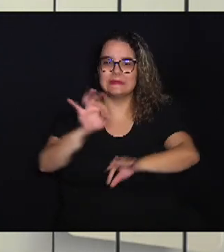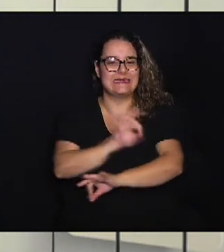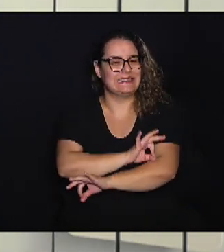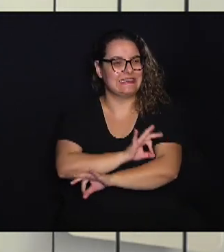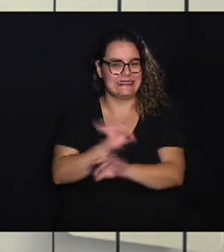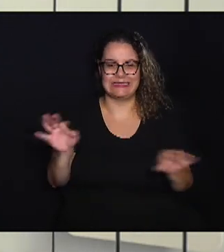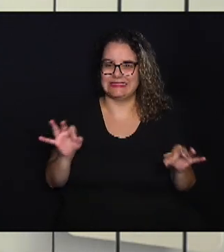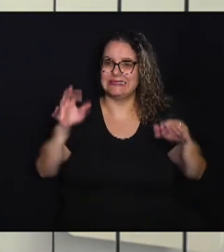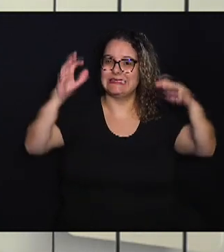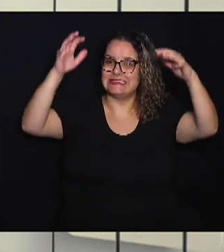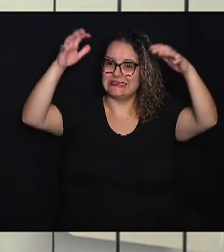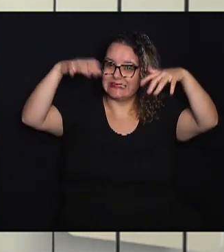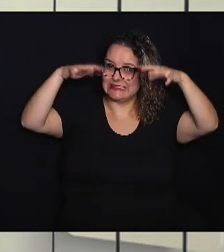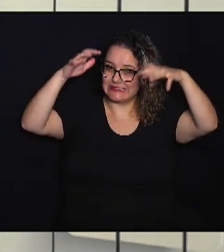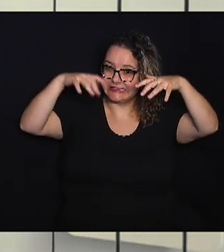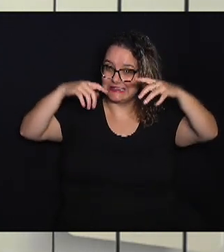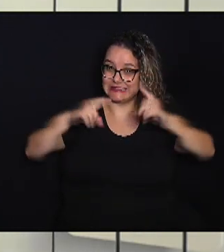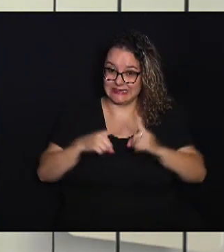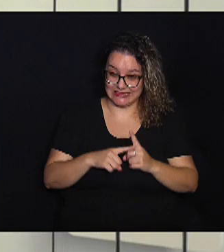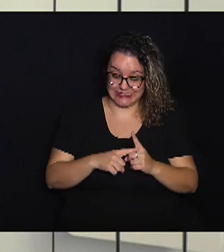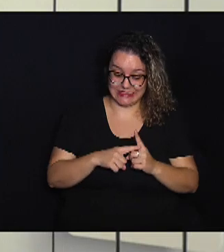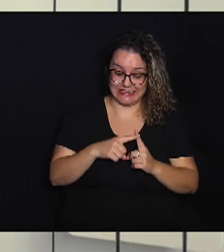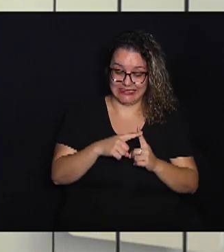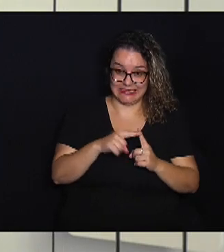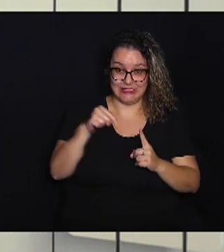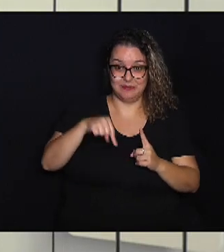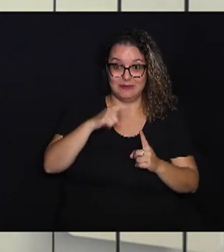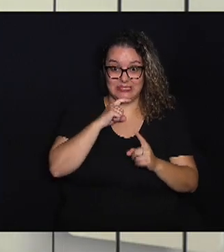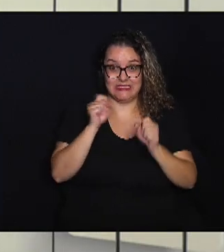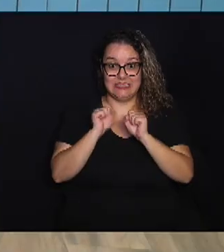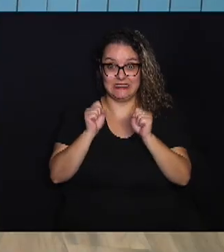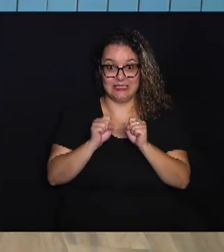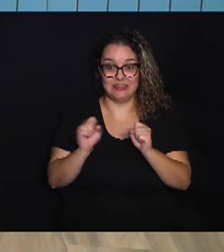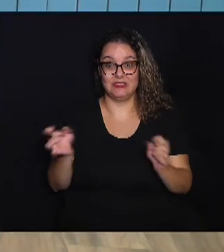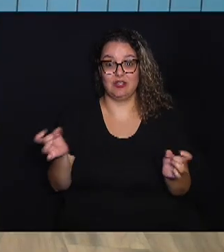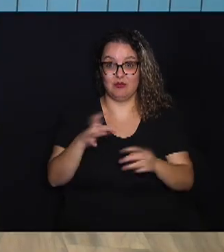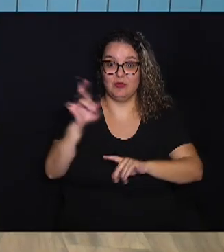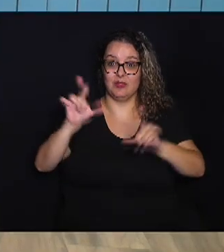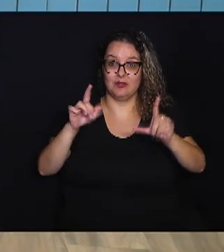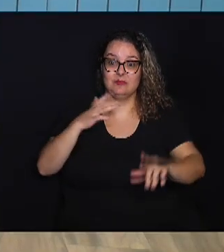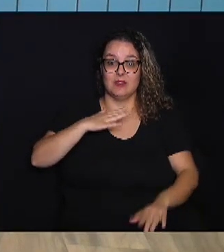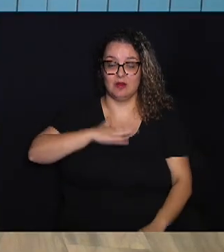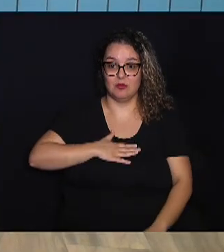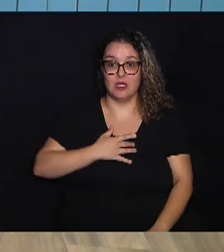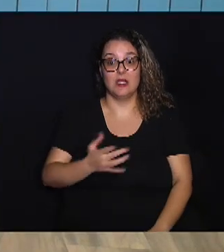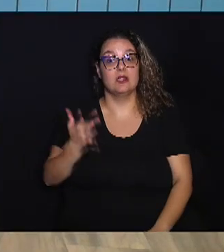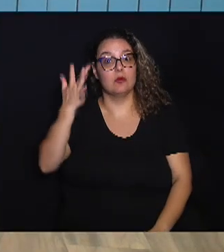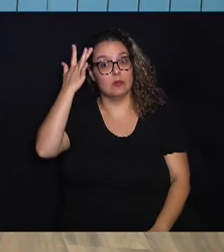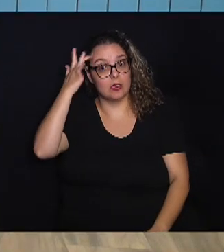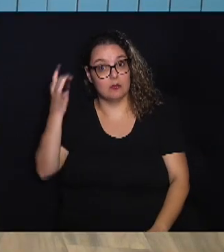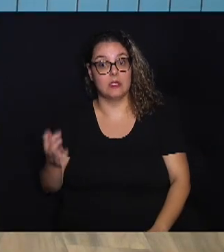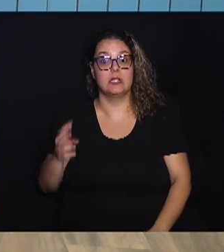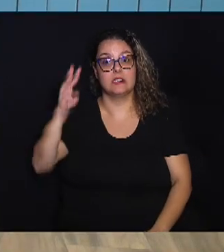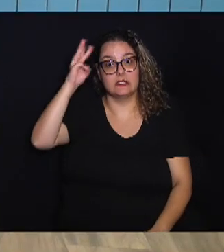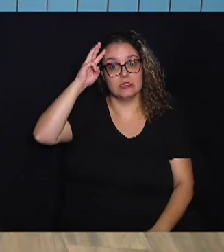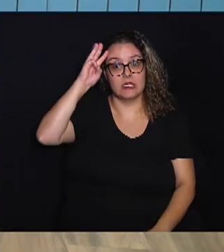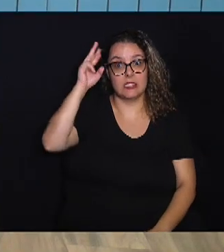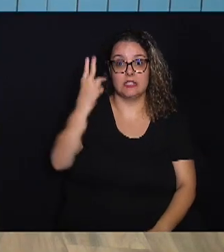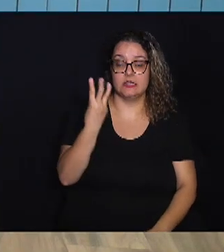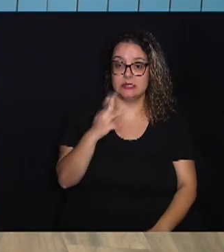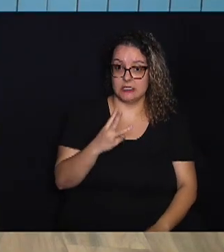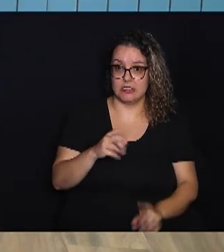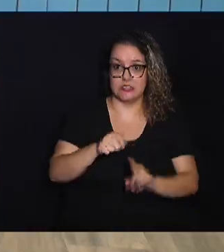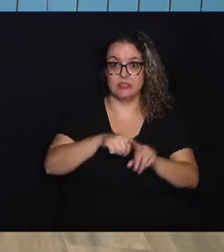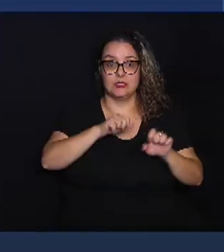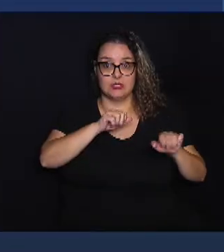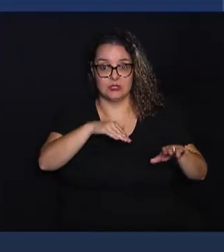de chuva. Temperaturas altas para este inverno. Olha só, elas já estão aqui na minha tela. Então, para amanhã, terça-feira, 3 de